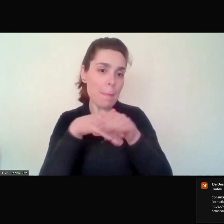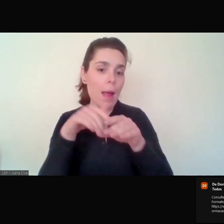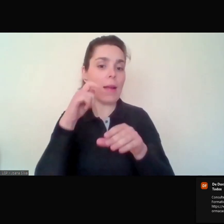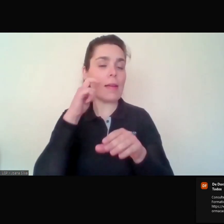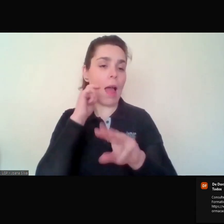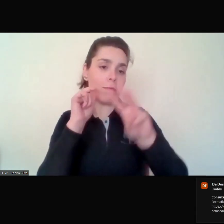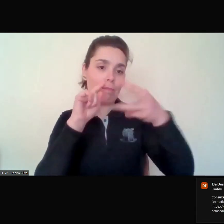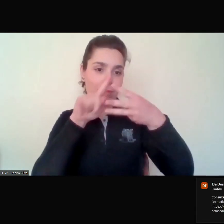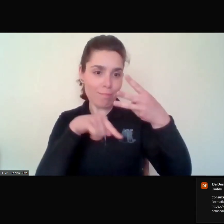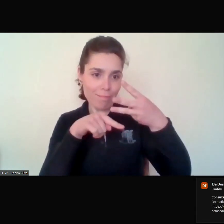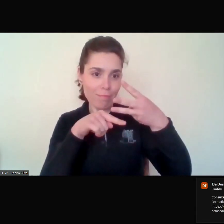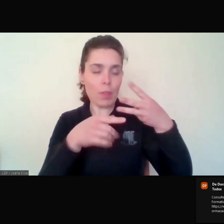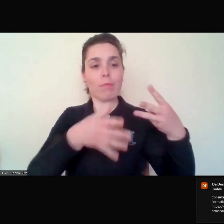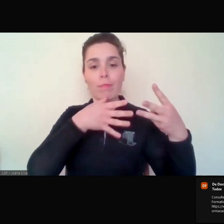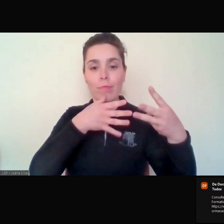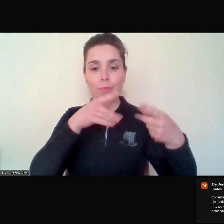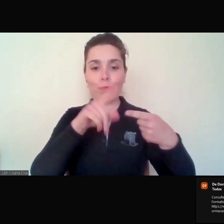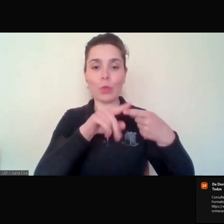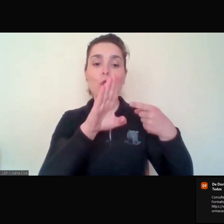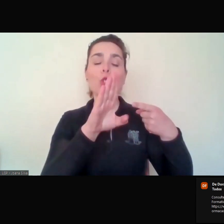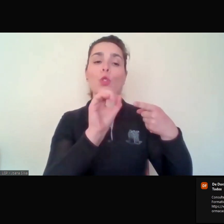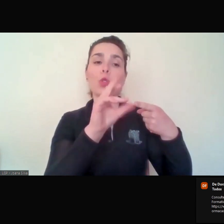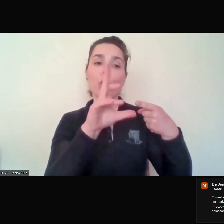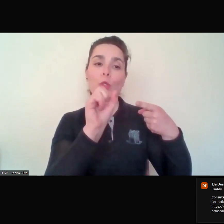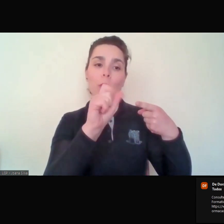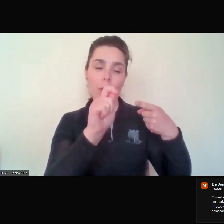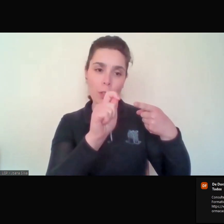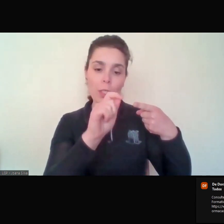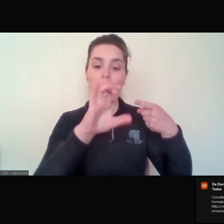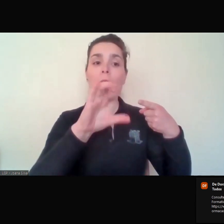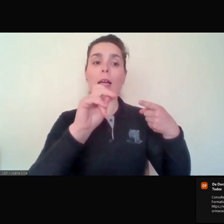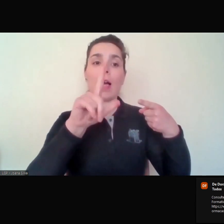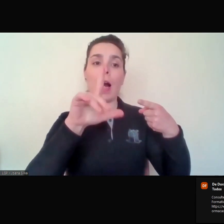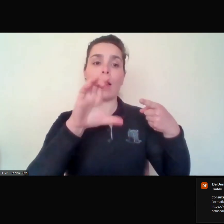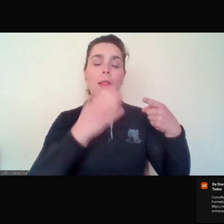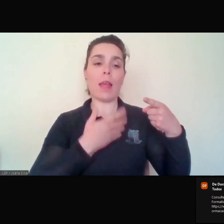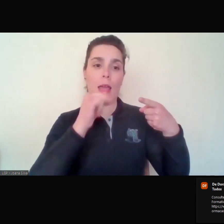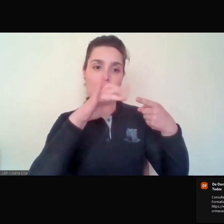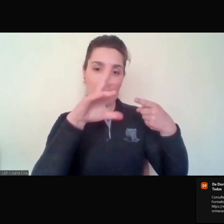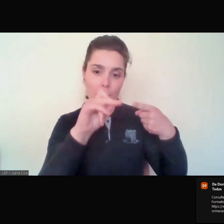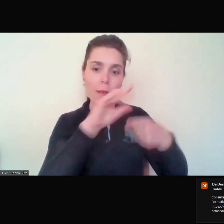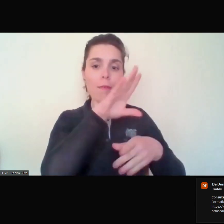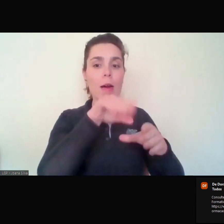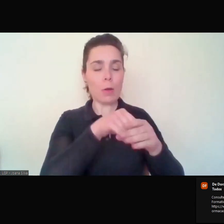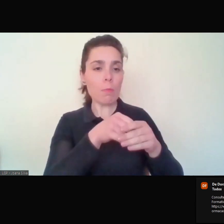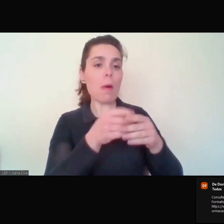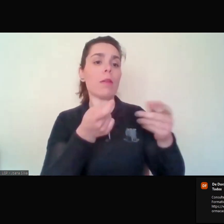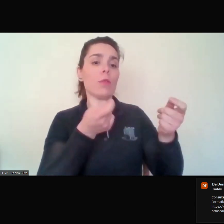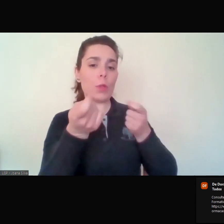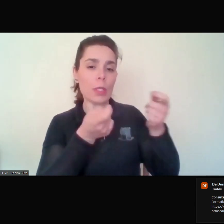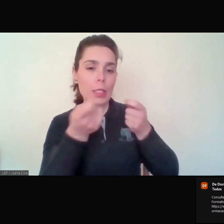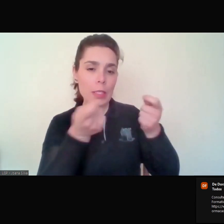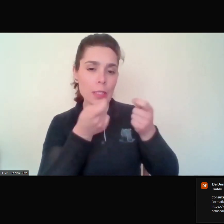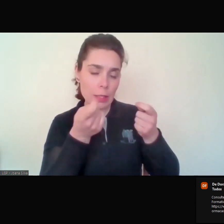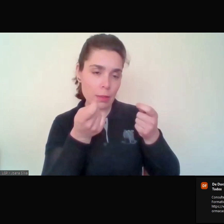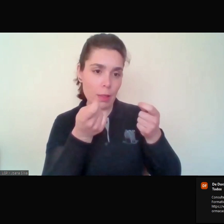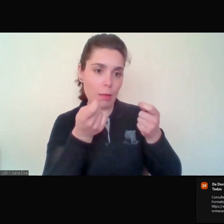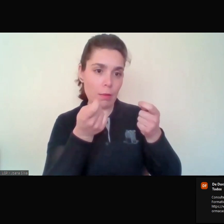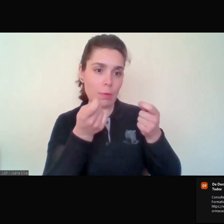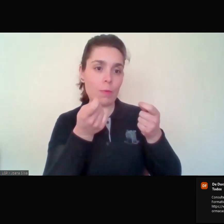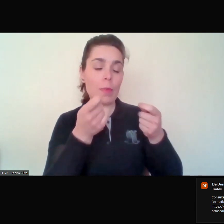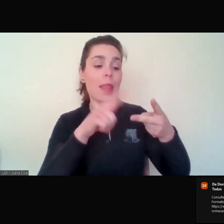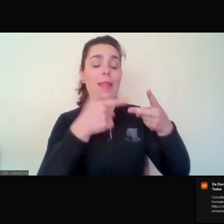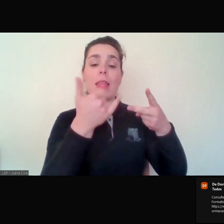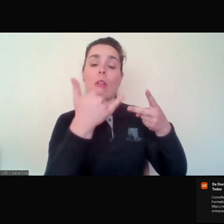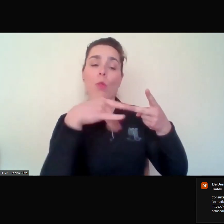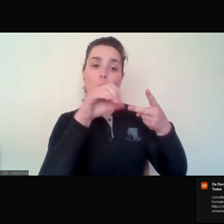eles Jorge Luís Mouta Rodrigues Caldeira, CEO da Estratégia Elementar Limitada, Tito